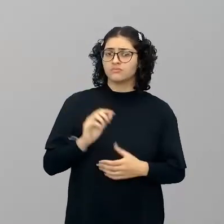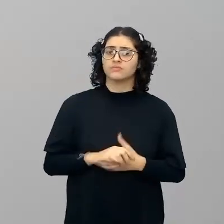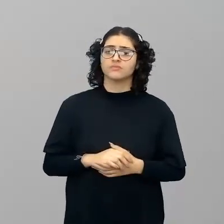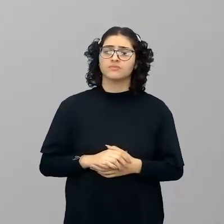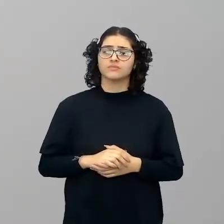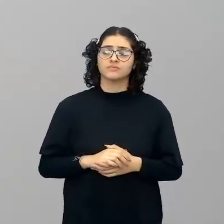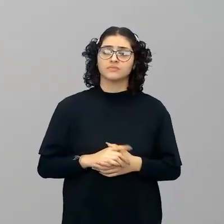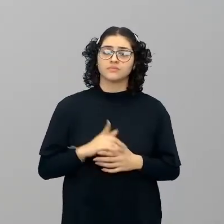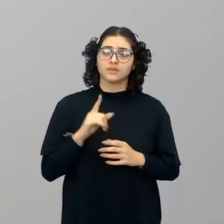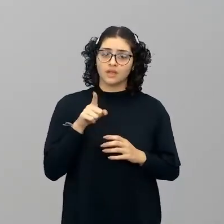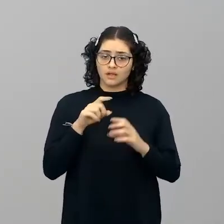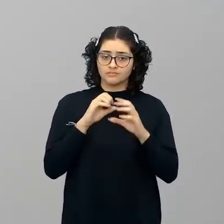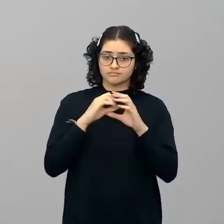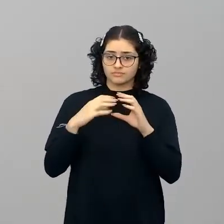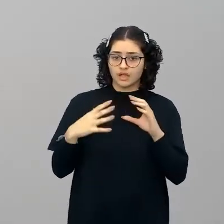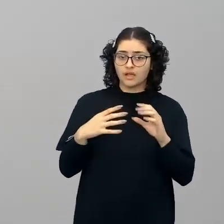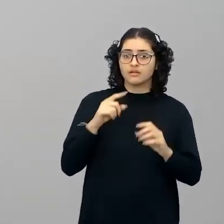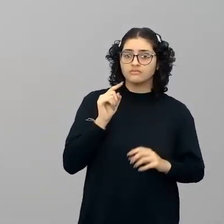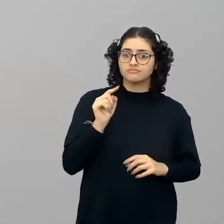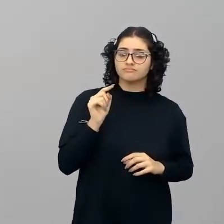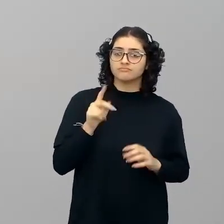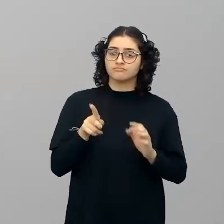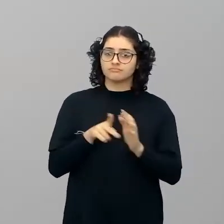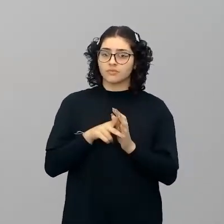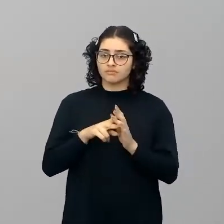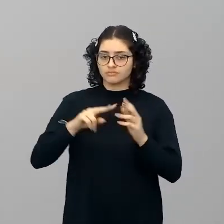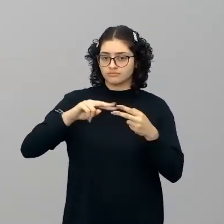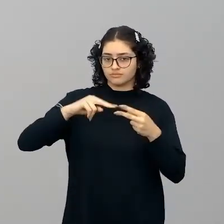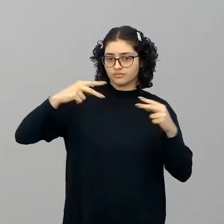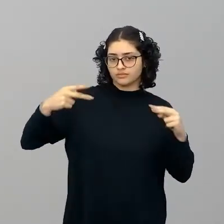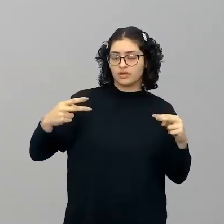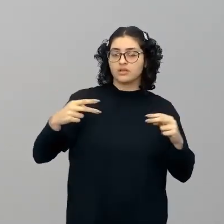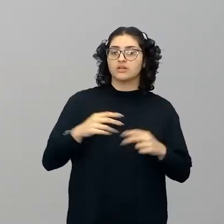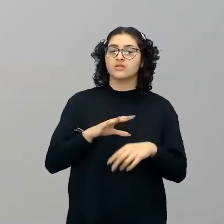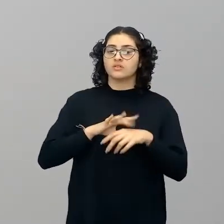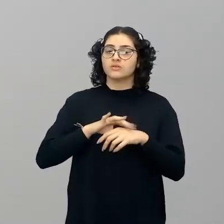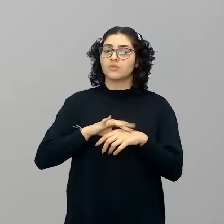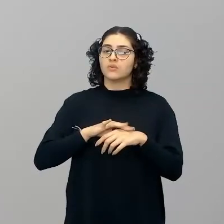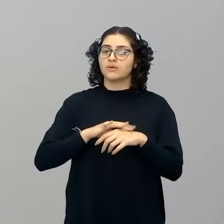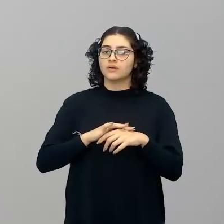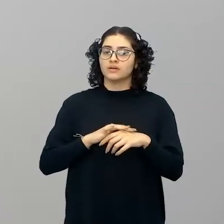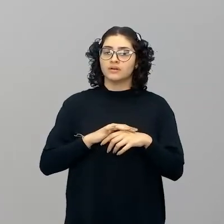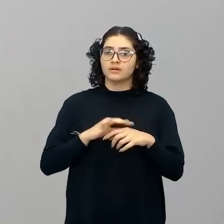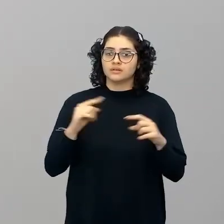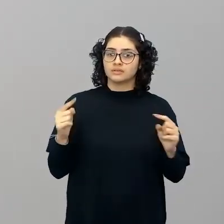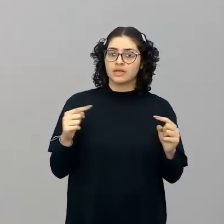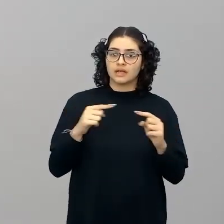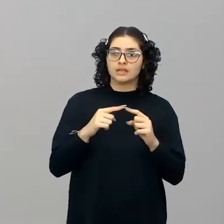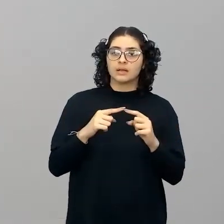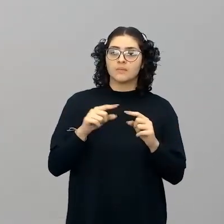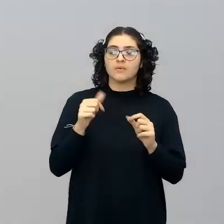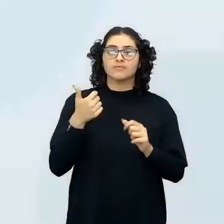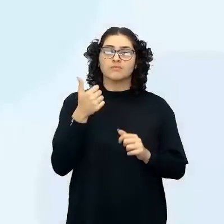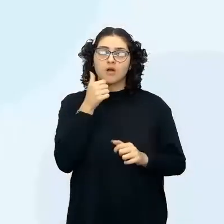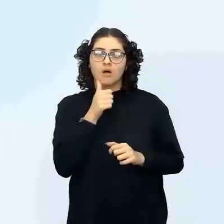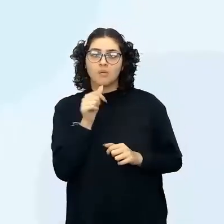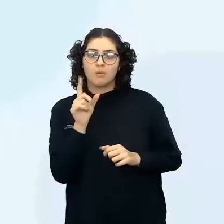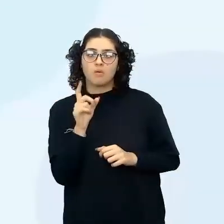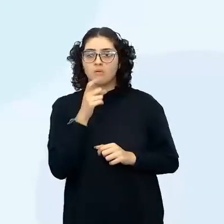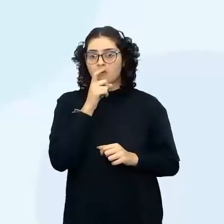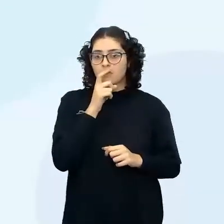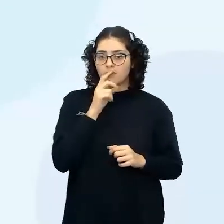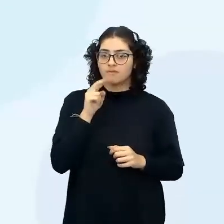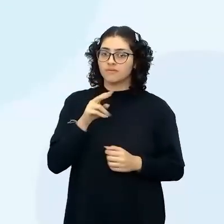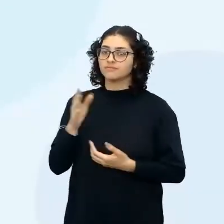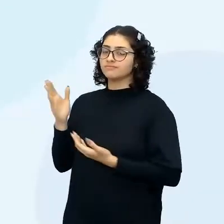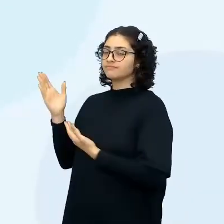alguns aspectos genéticos referente, então, a doenças ligadas ao sexo. Então, olha só, coloca na tela para